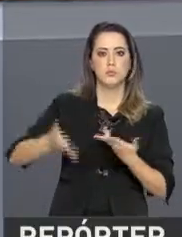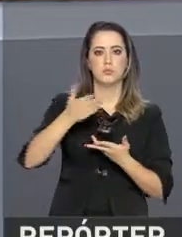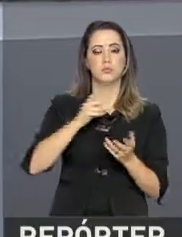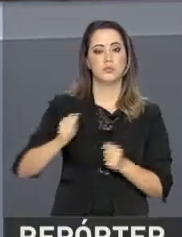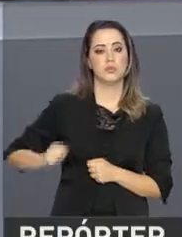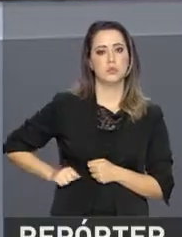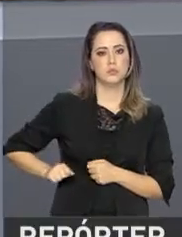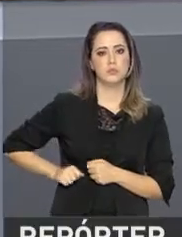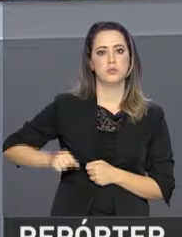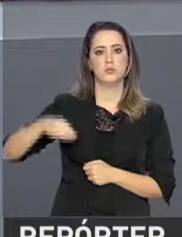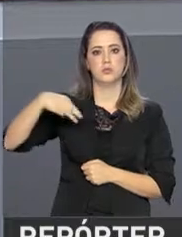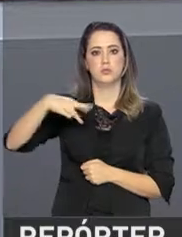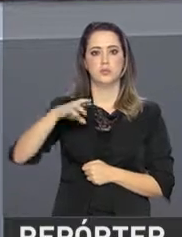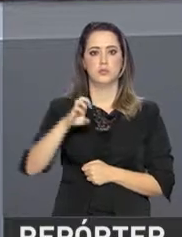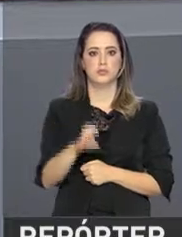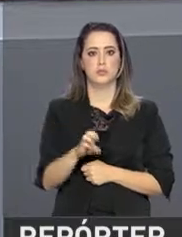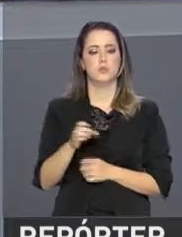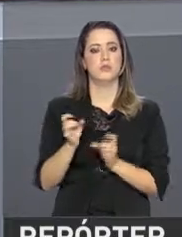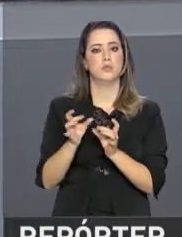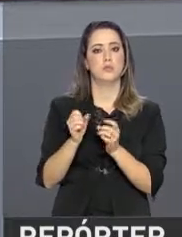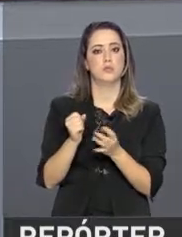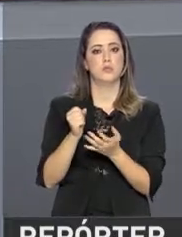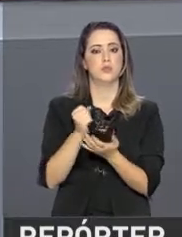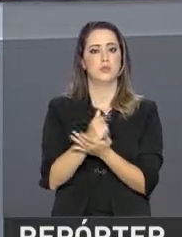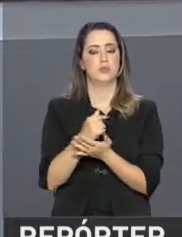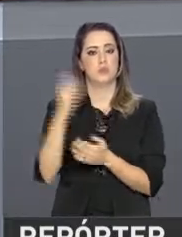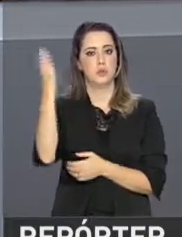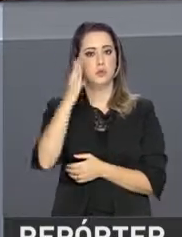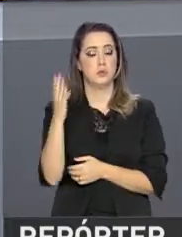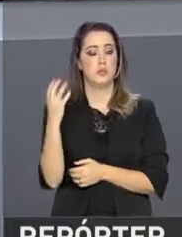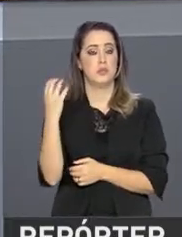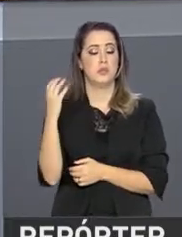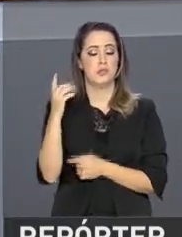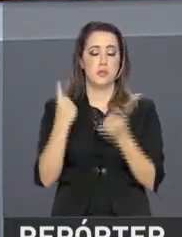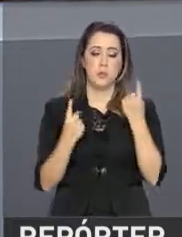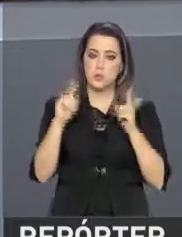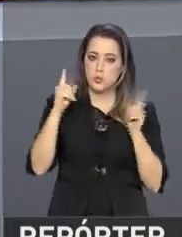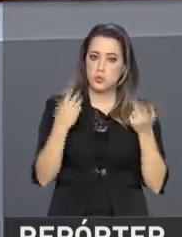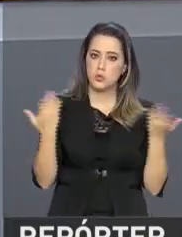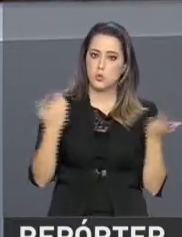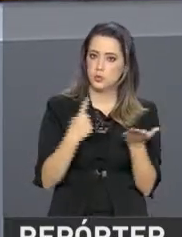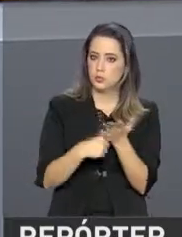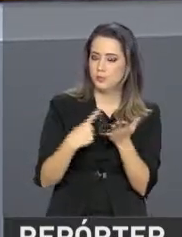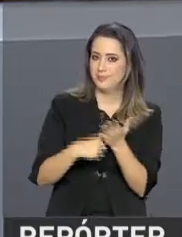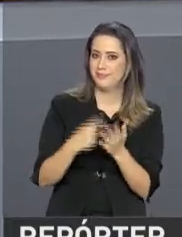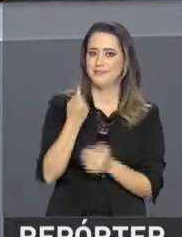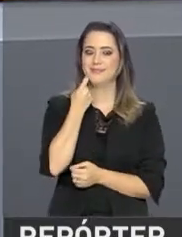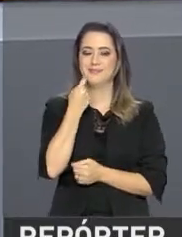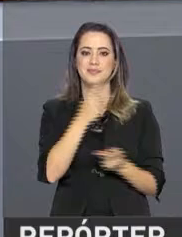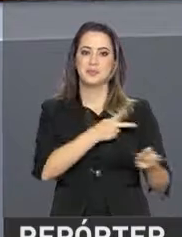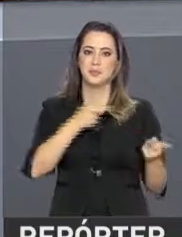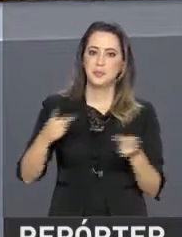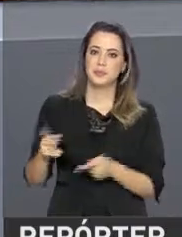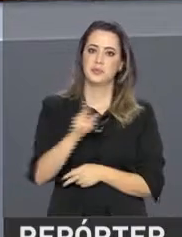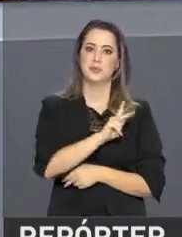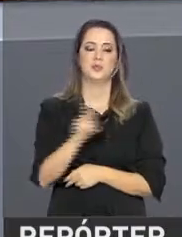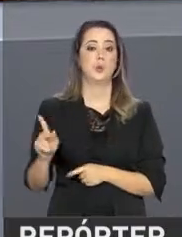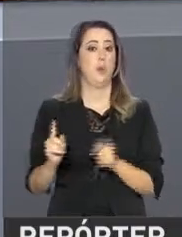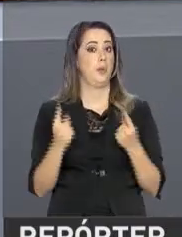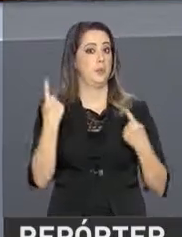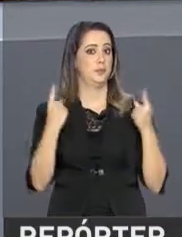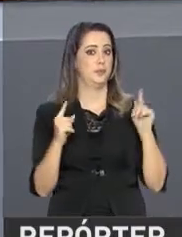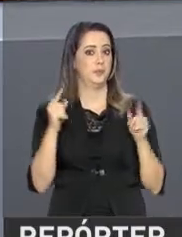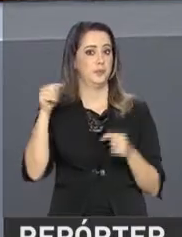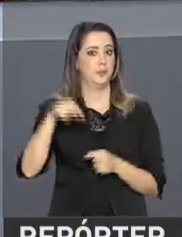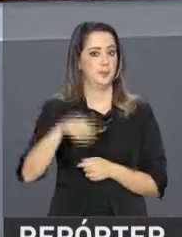diplomático e comercial entre brasil e chile foi reafirmado nesta sexta feira com a visita do presidente chileno sebastián